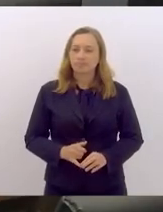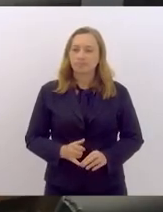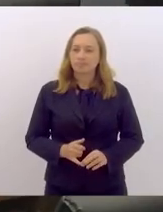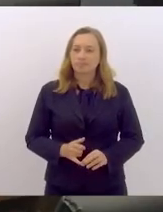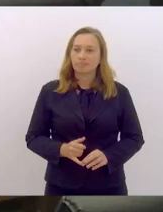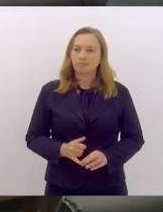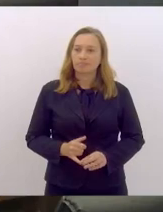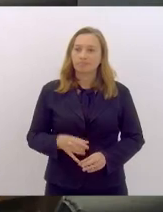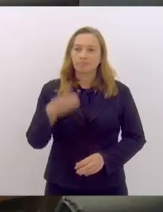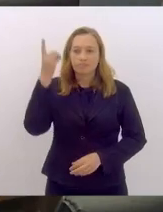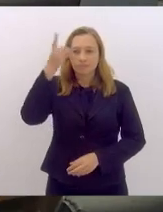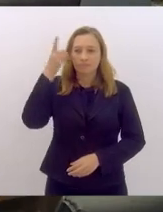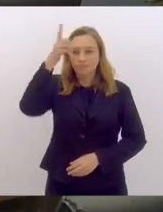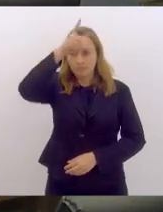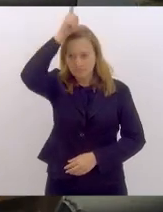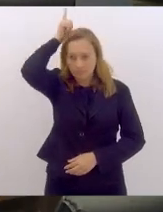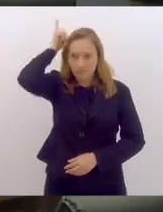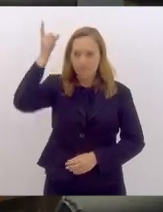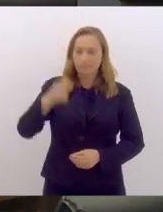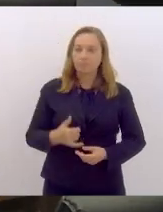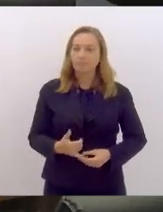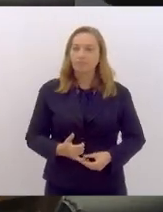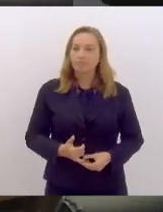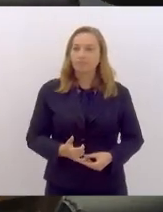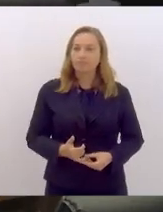Deputado Luiz Paulo.